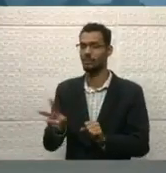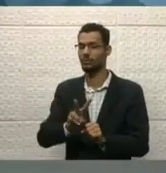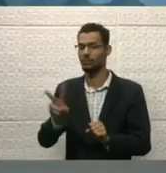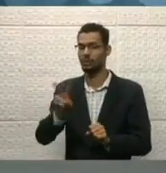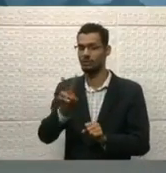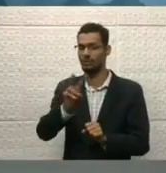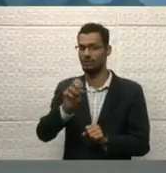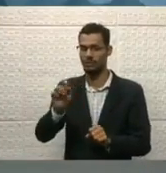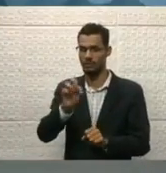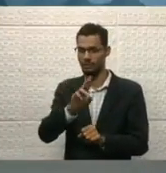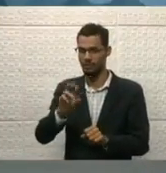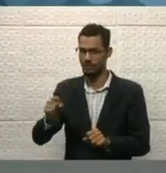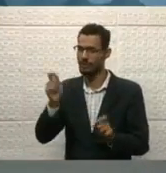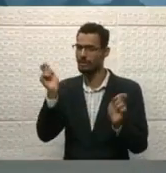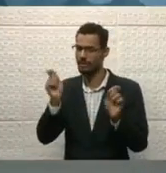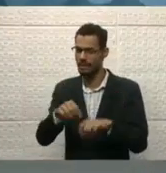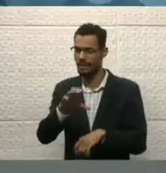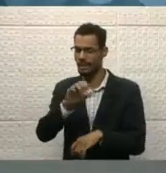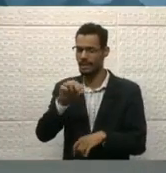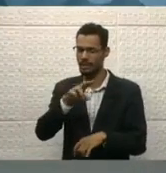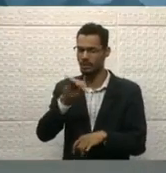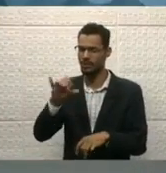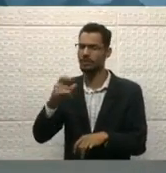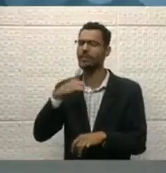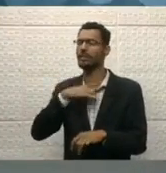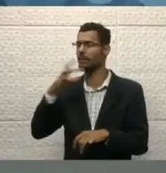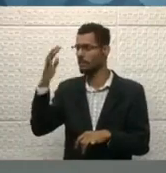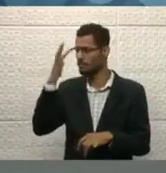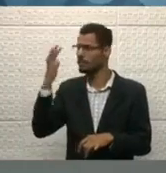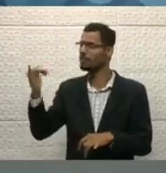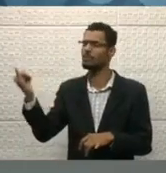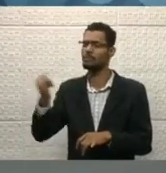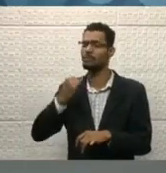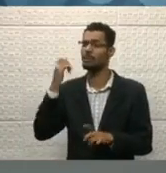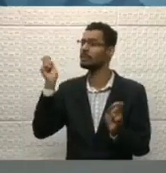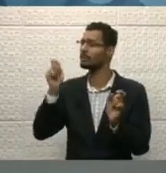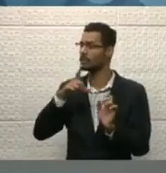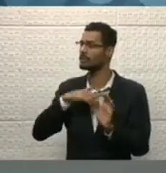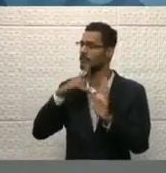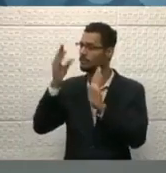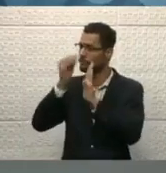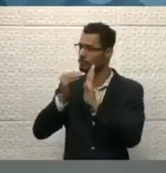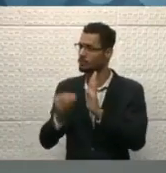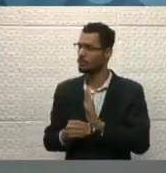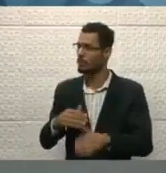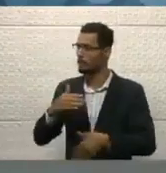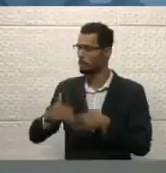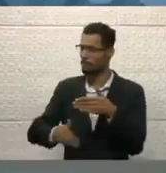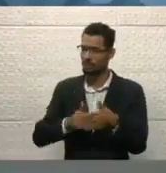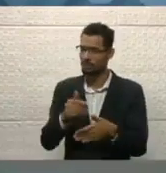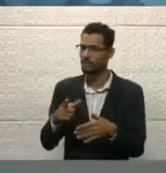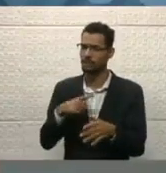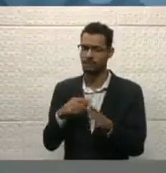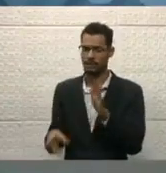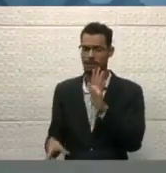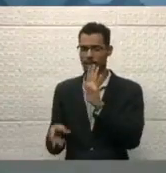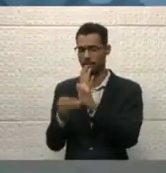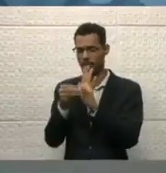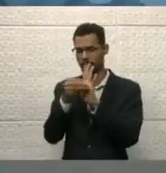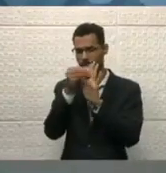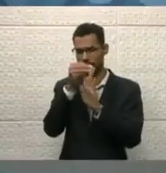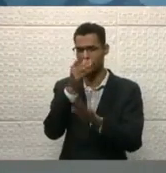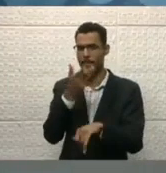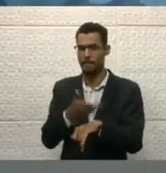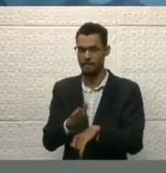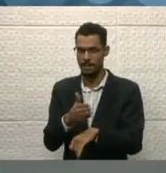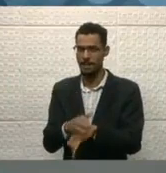base canônica. Então, na verdade, essa é a fundamentação teórica que está por trás desse procedimento, desse dispositivo prático,